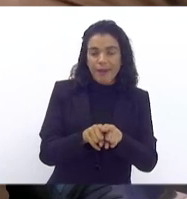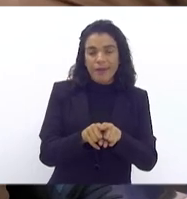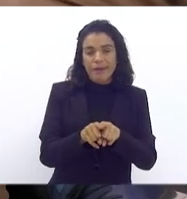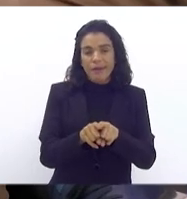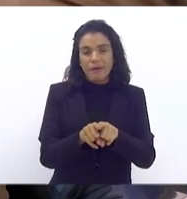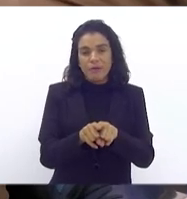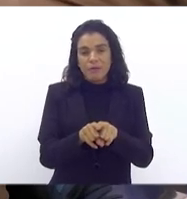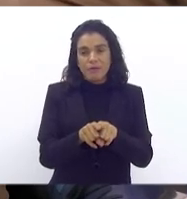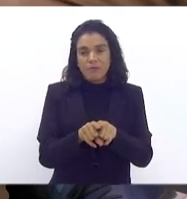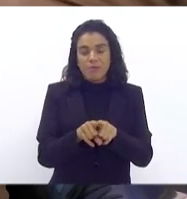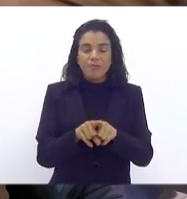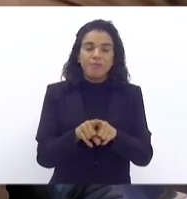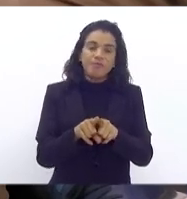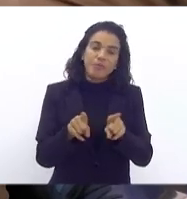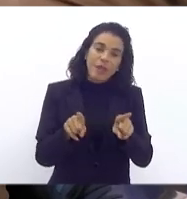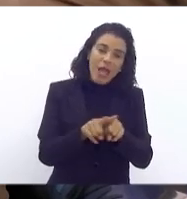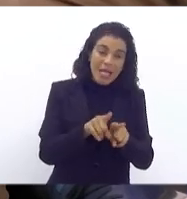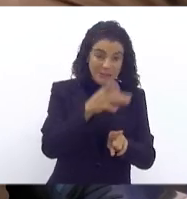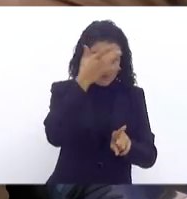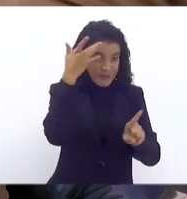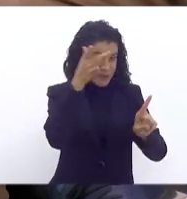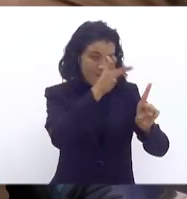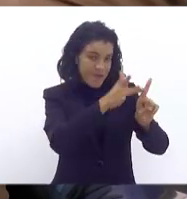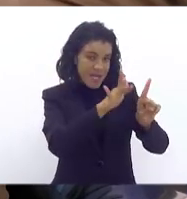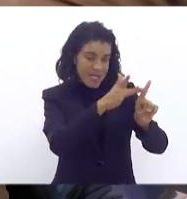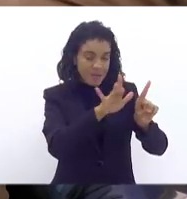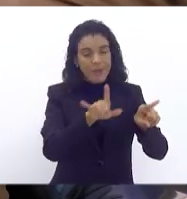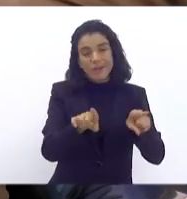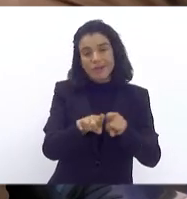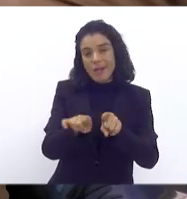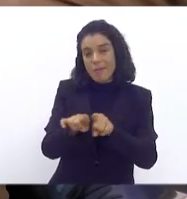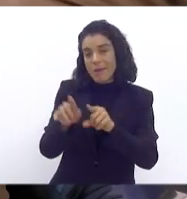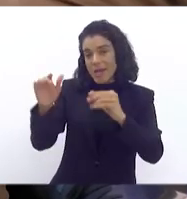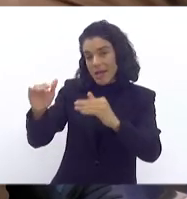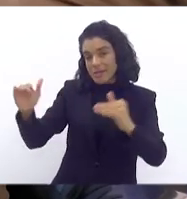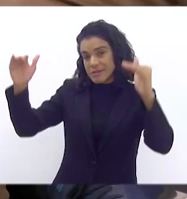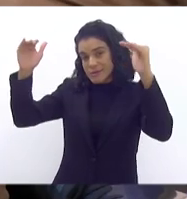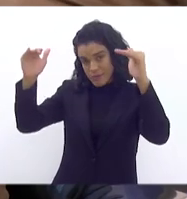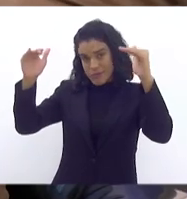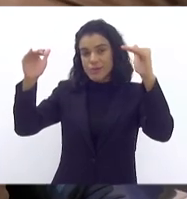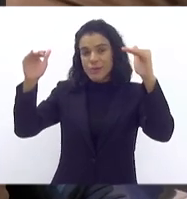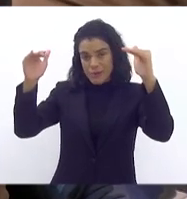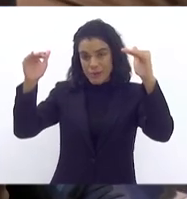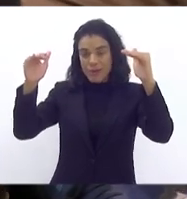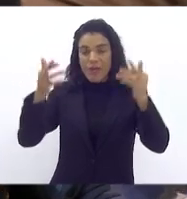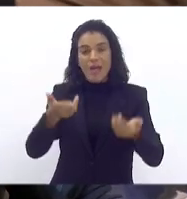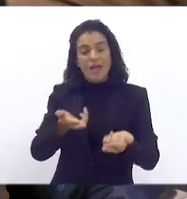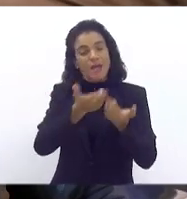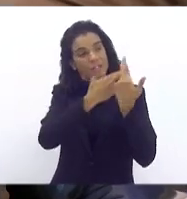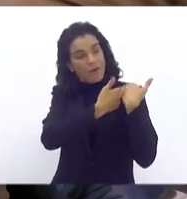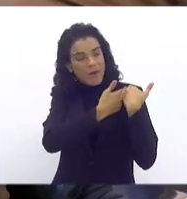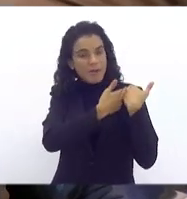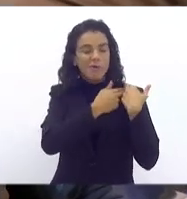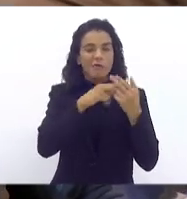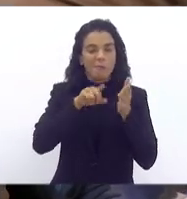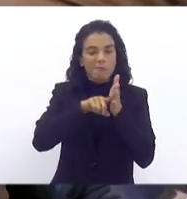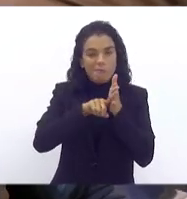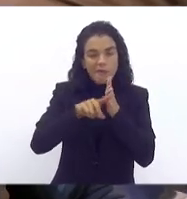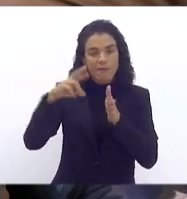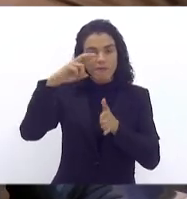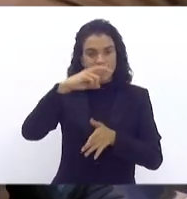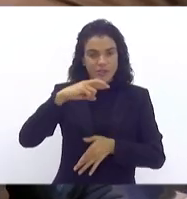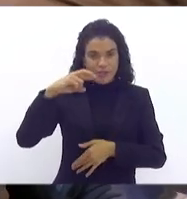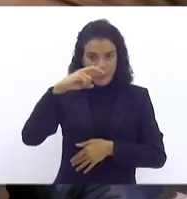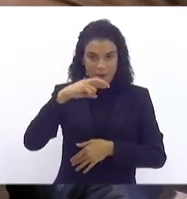todas ele atinge as vítimas ele atinge as autoridades encarregadas da das investigações